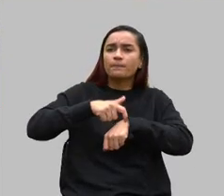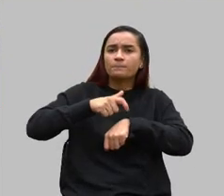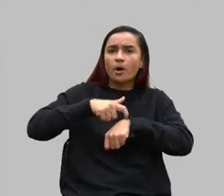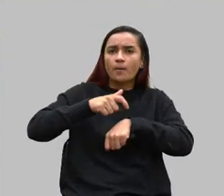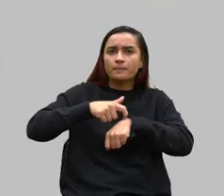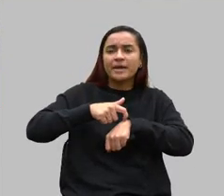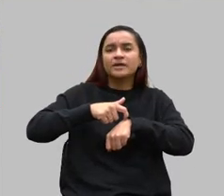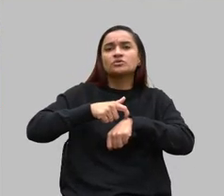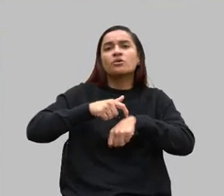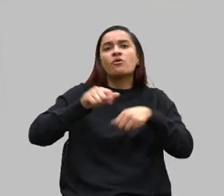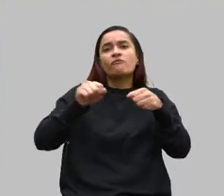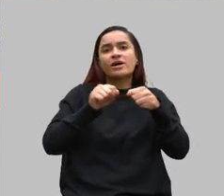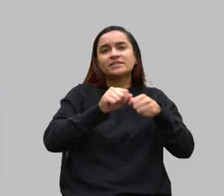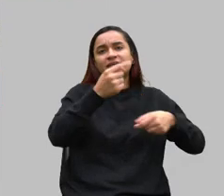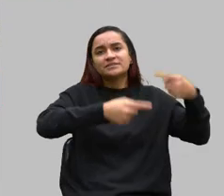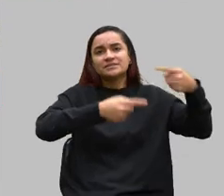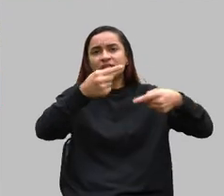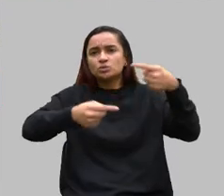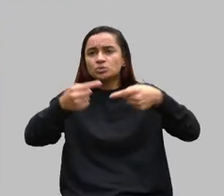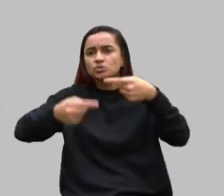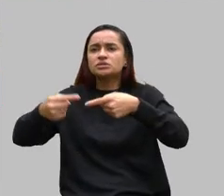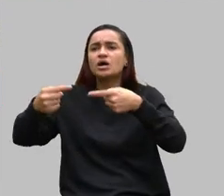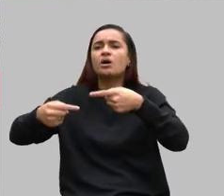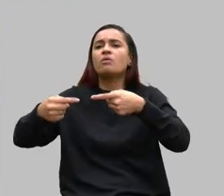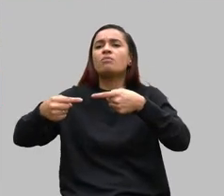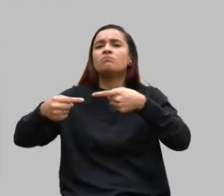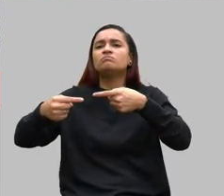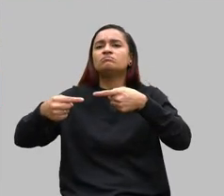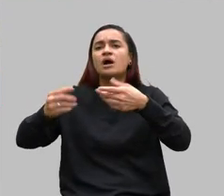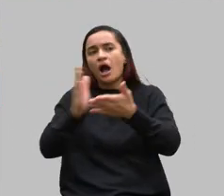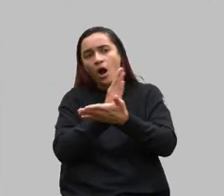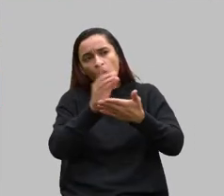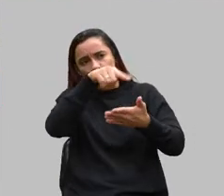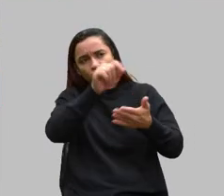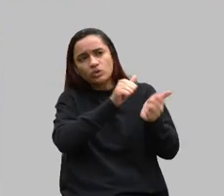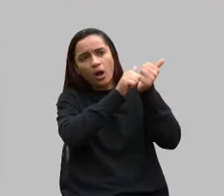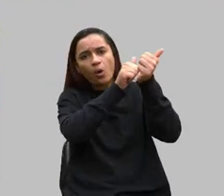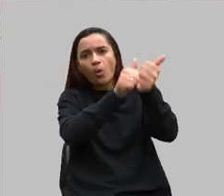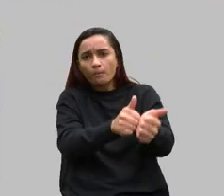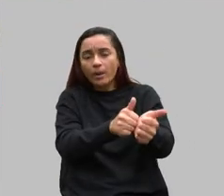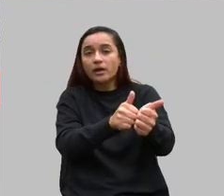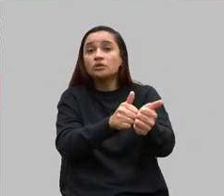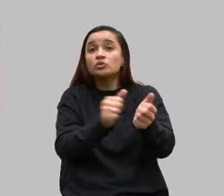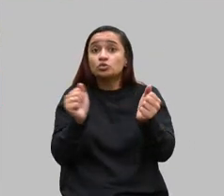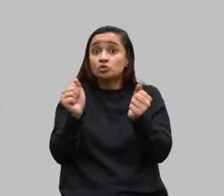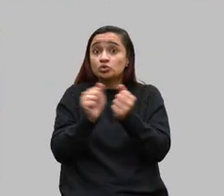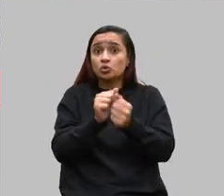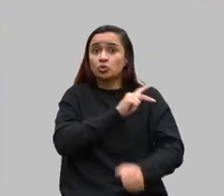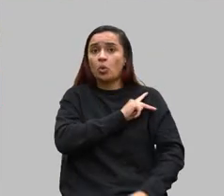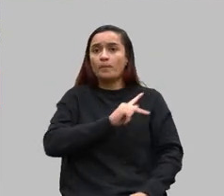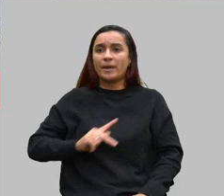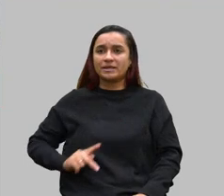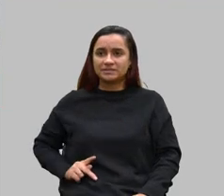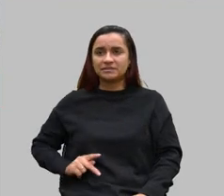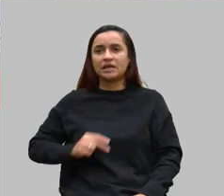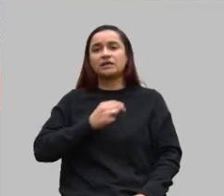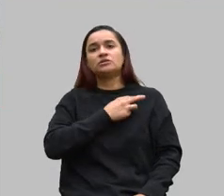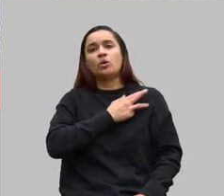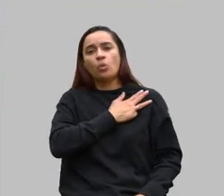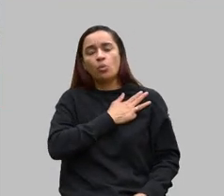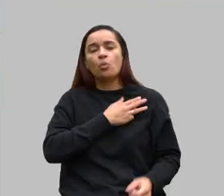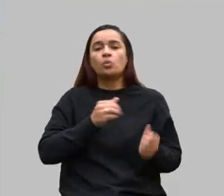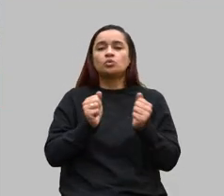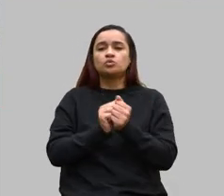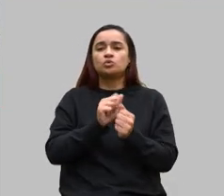nós estamos Nesse momento fazendo uma discussão e alguns estão acompanhando com o presidente da república com o governador do Estado com o